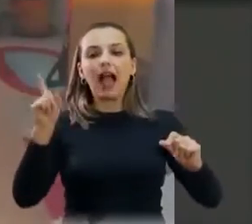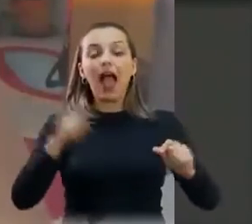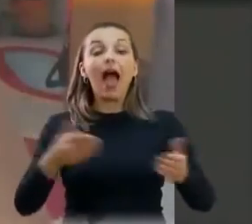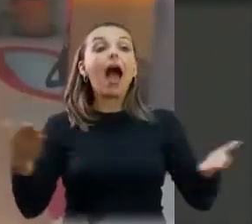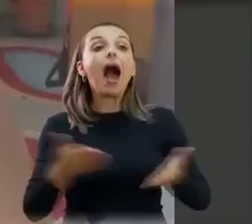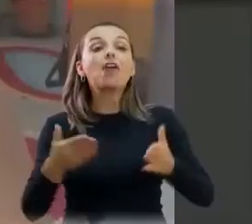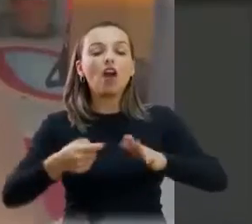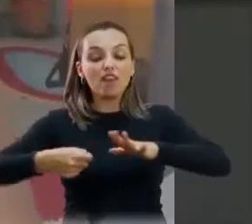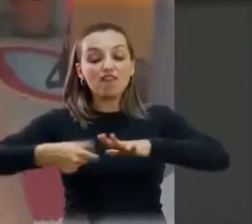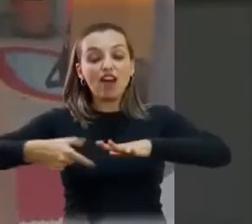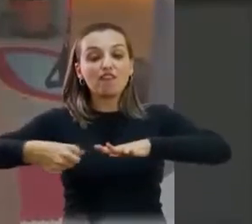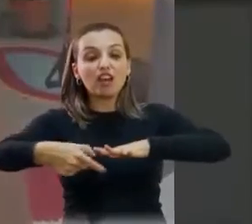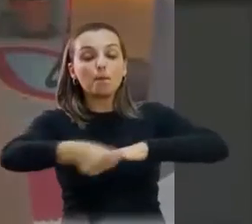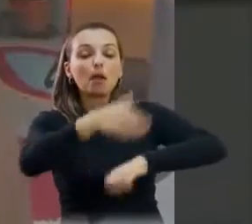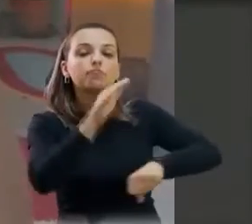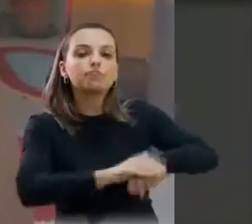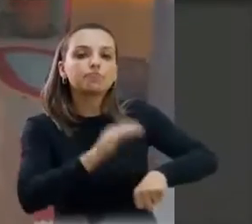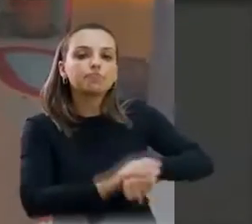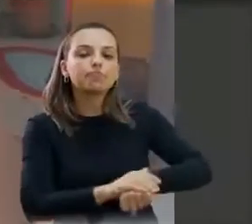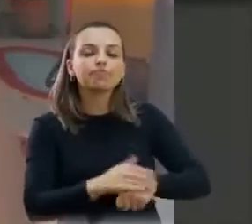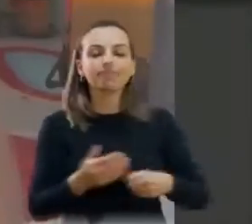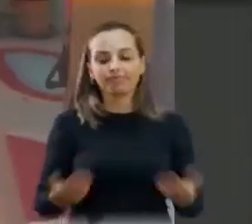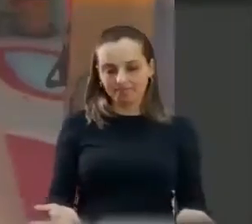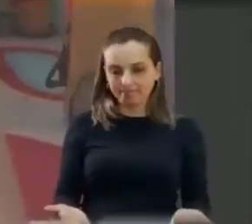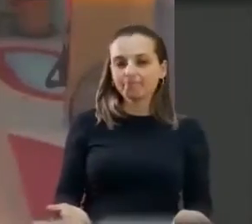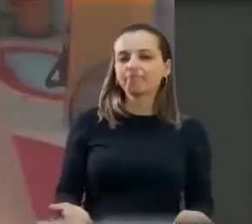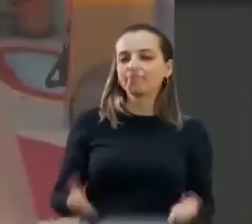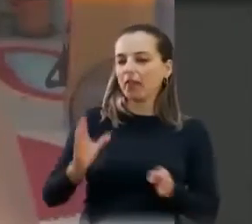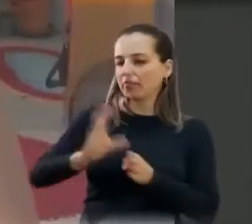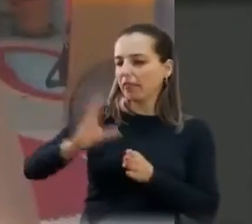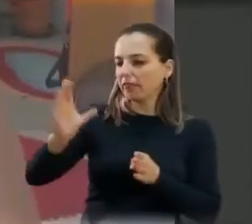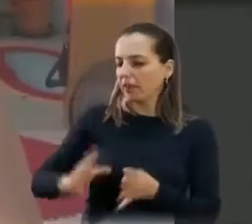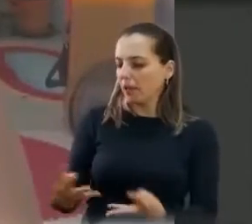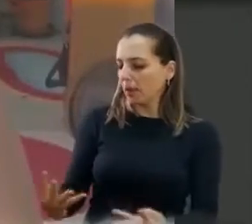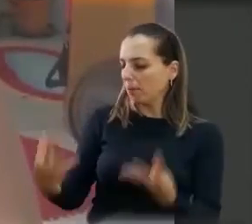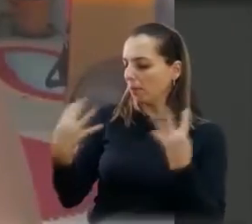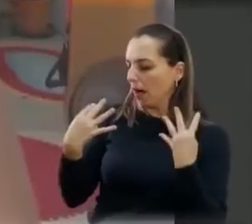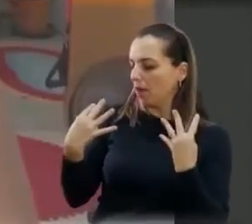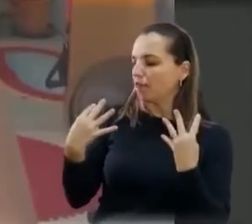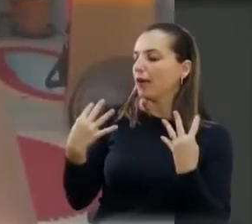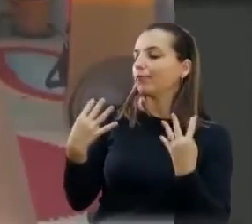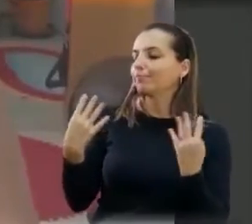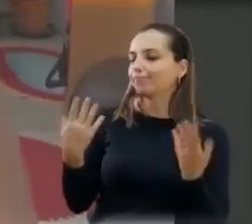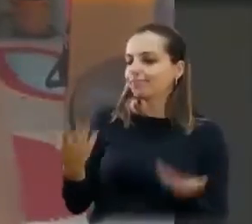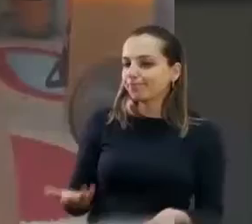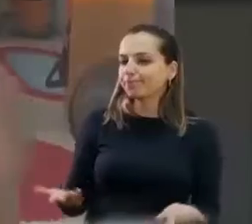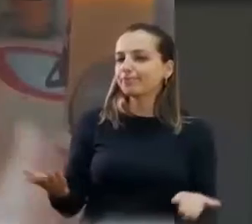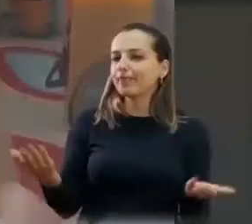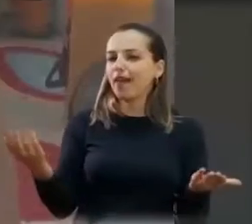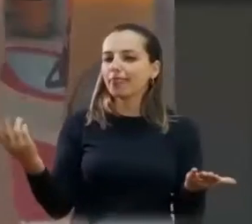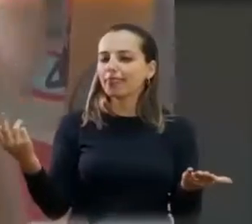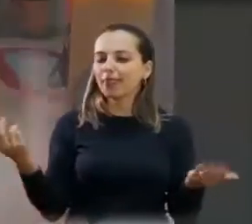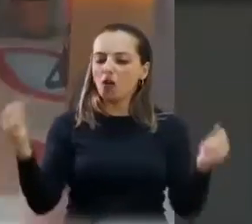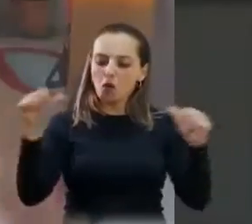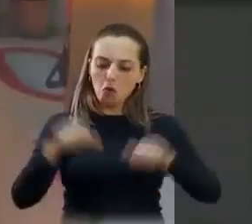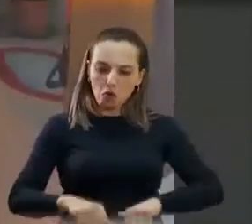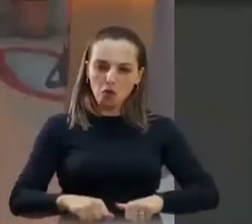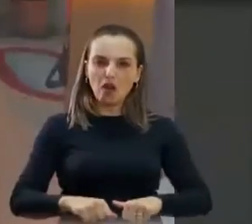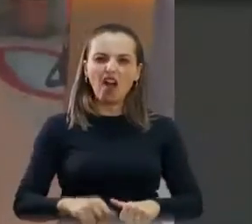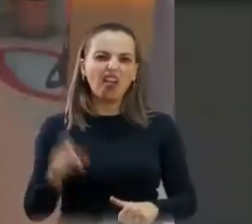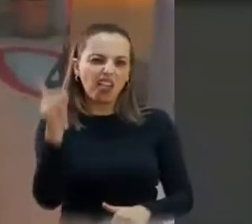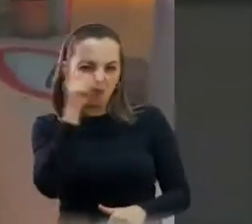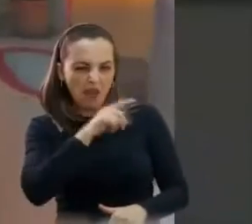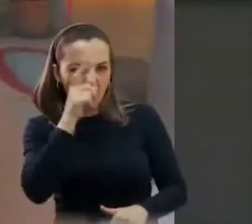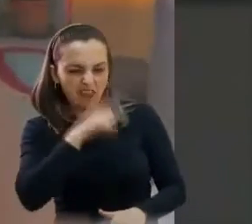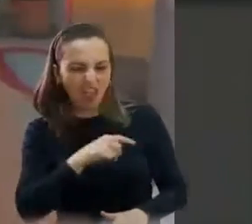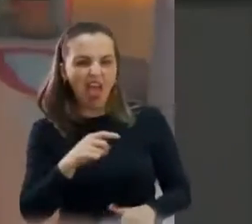news de minha autoria. É desta maneira que a Câmara está sendo vista pela população. Não adianta querer mentir, fantasiar e